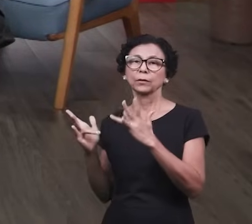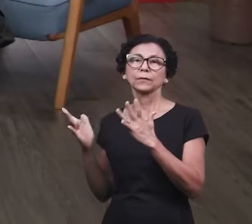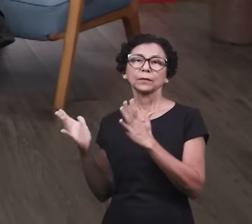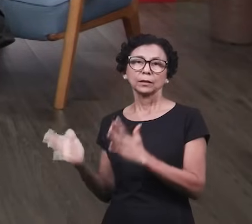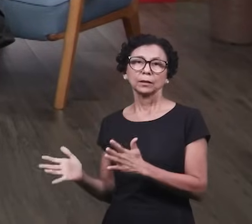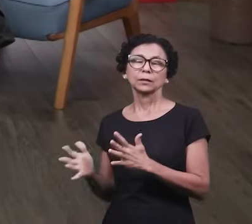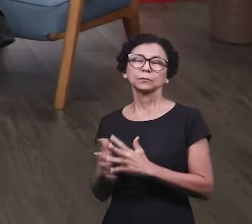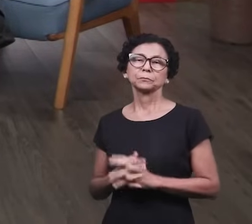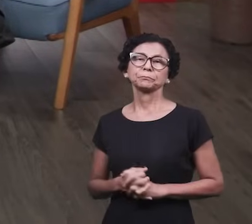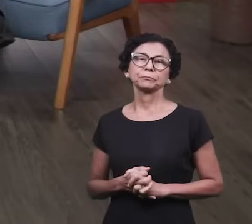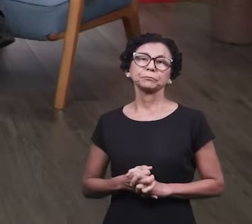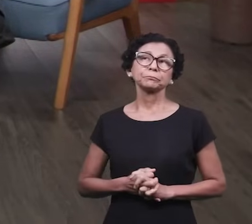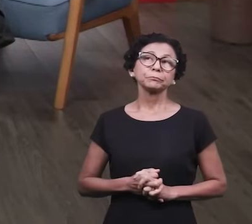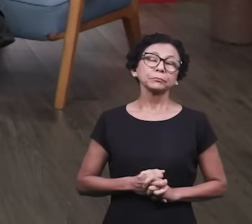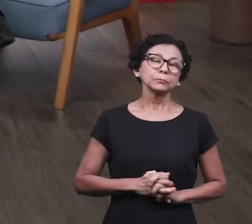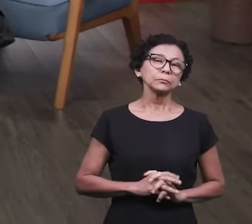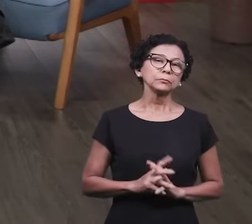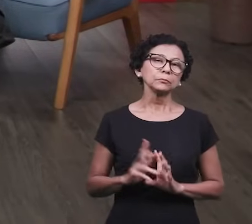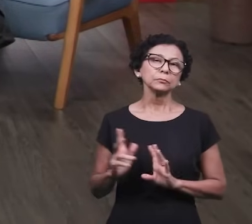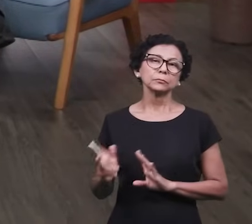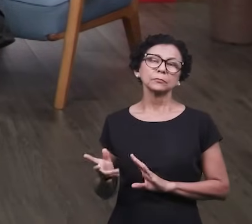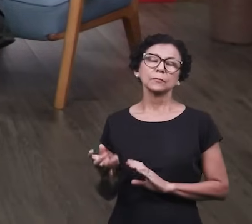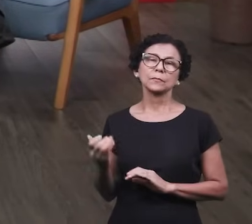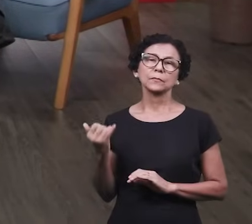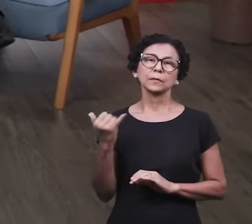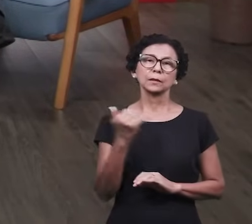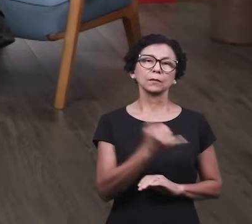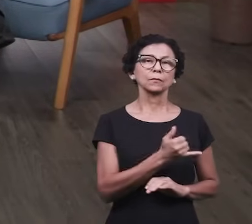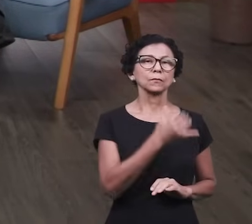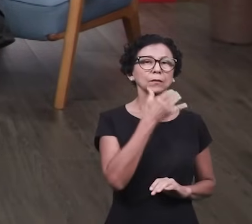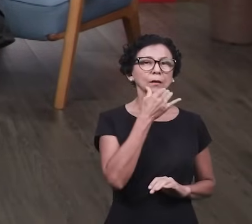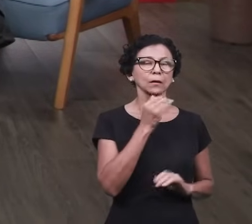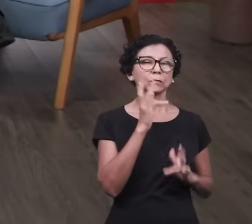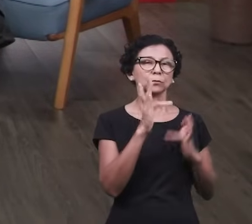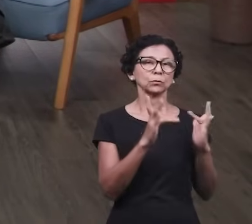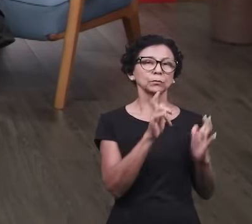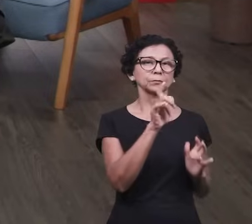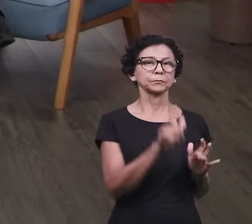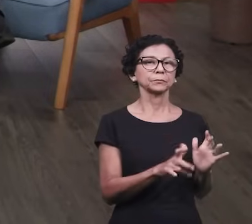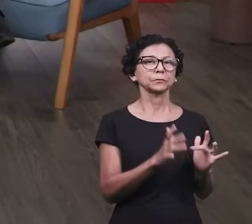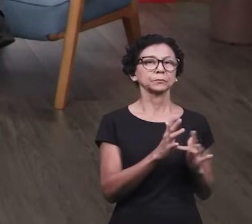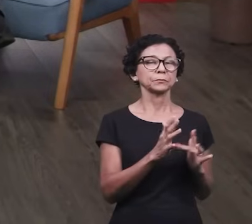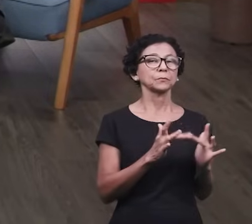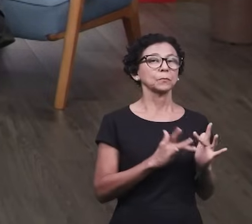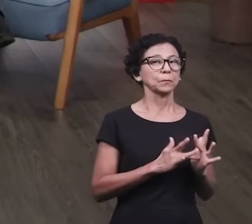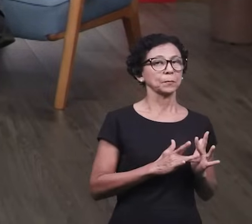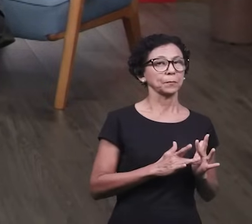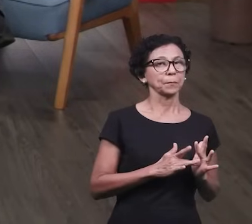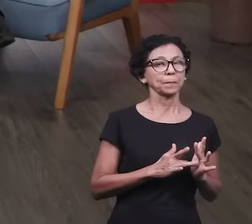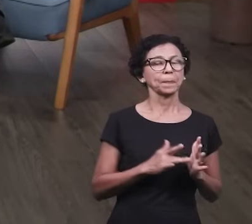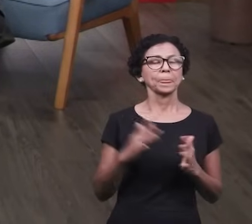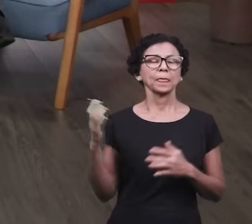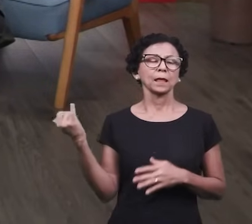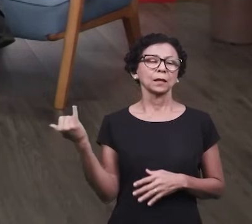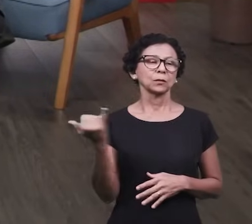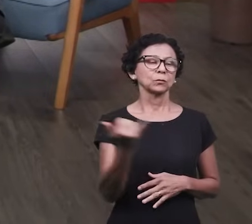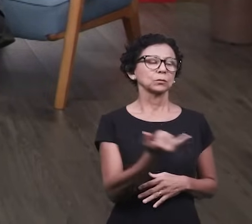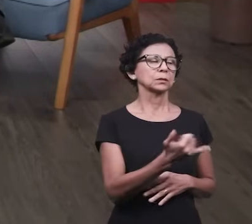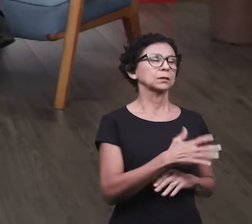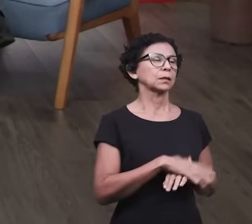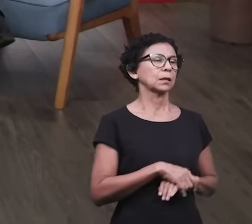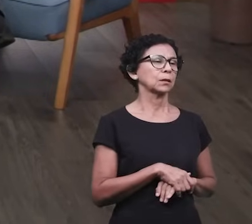igreja fiel, ela se dirige ao seu noivo, o Senhor Jesus. E ela diz: os